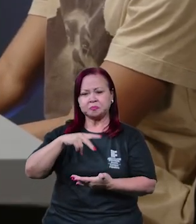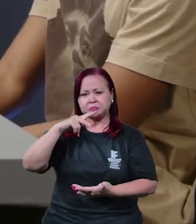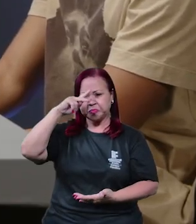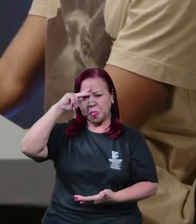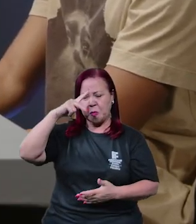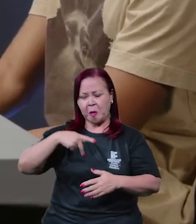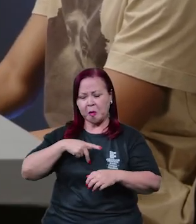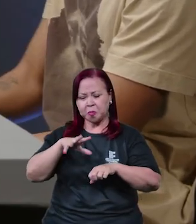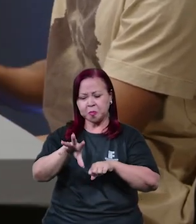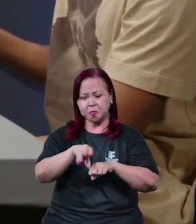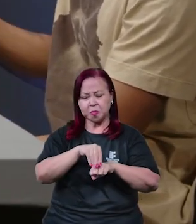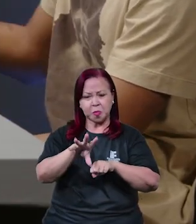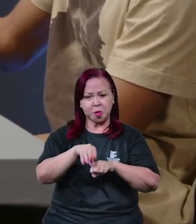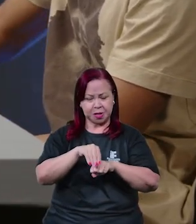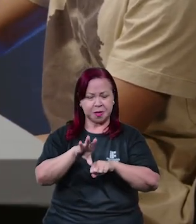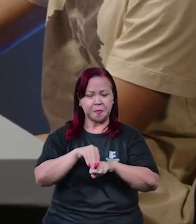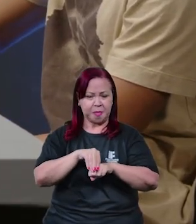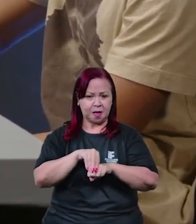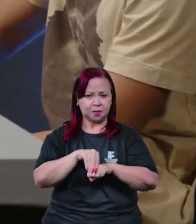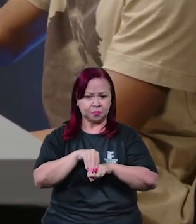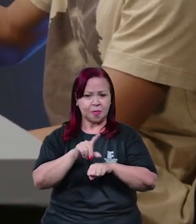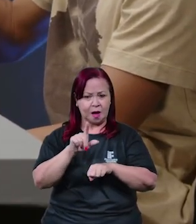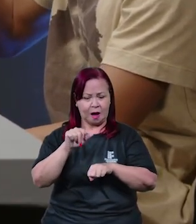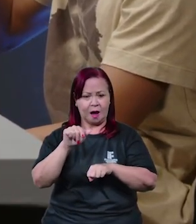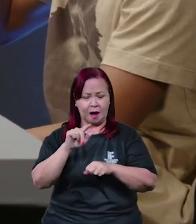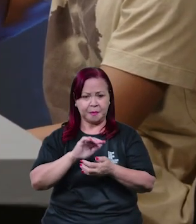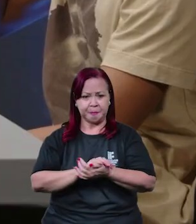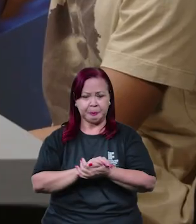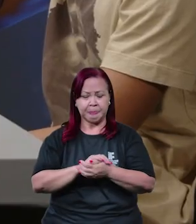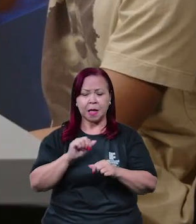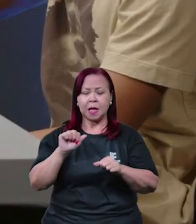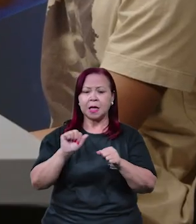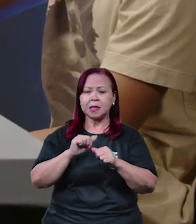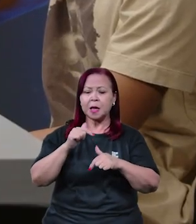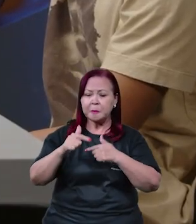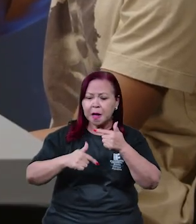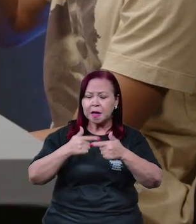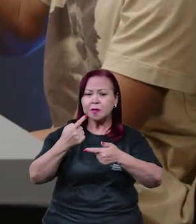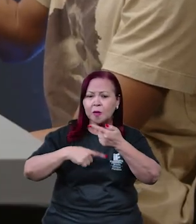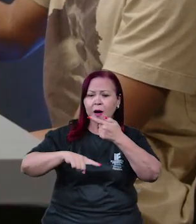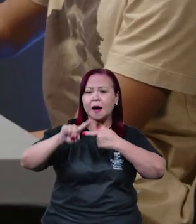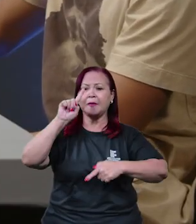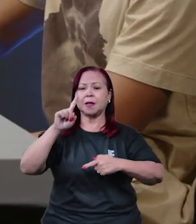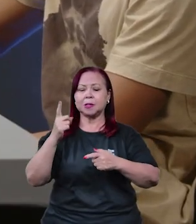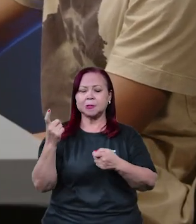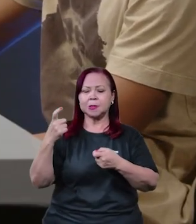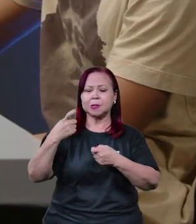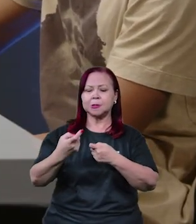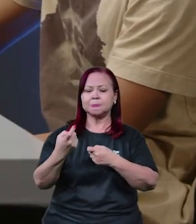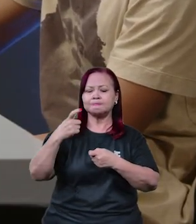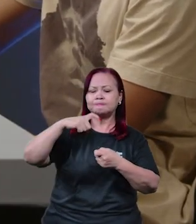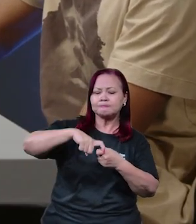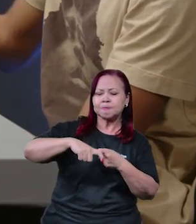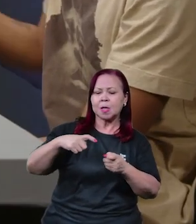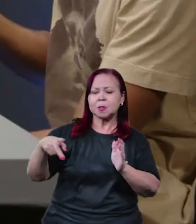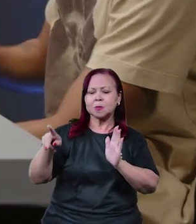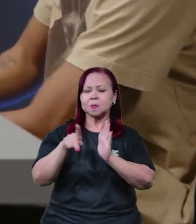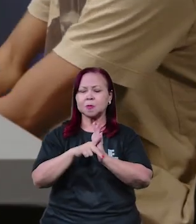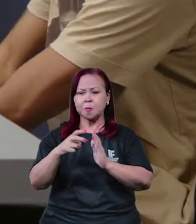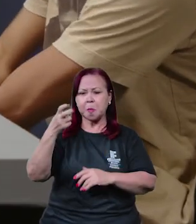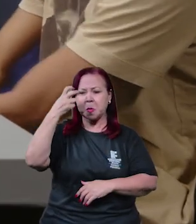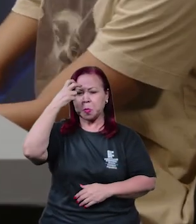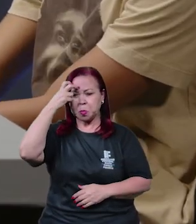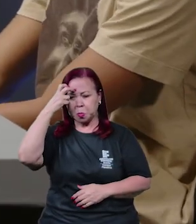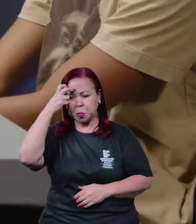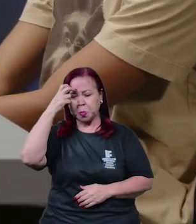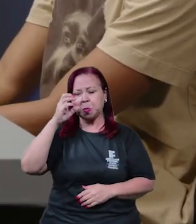autoconhecimento. E também com o avanço, né, de tipo da gente voltar para nossa própria cultura e falar, ok, vou começar